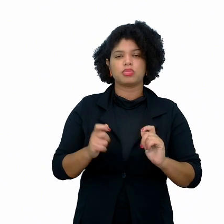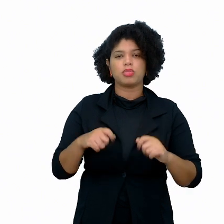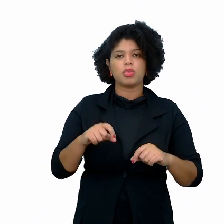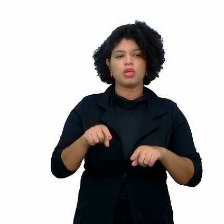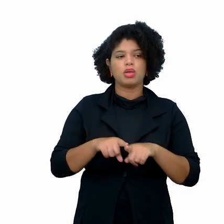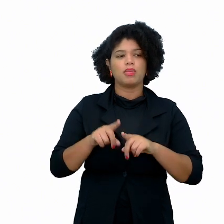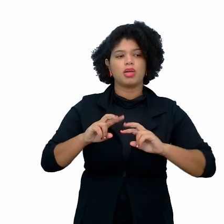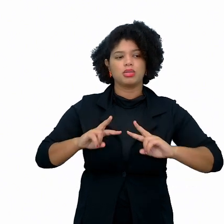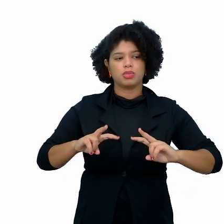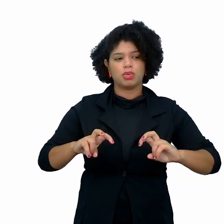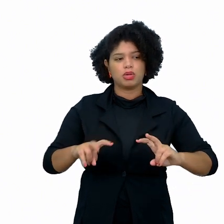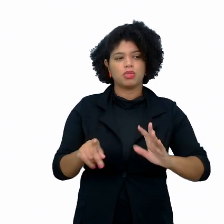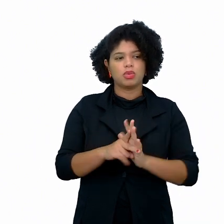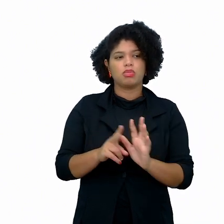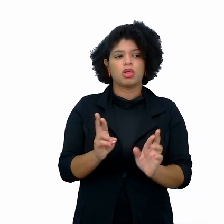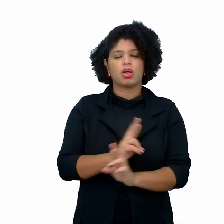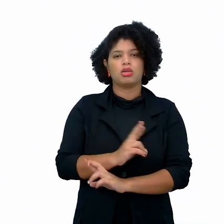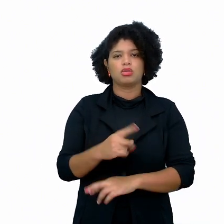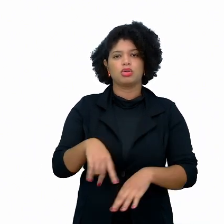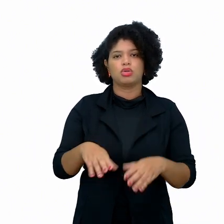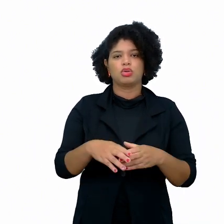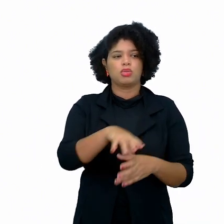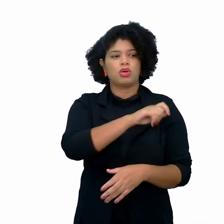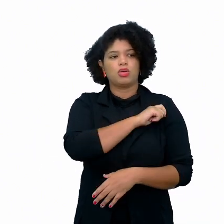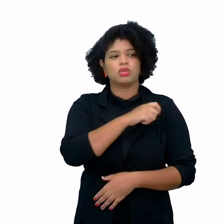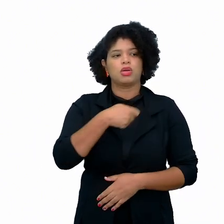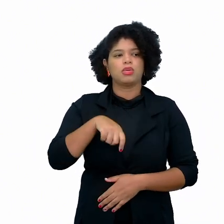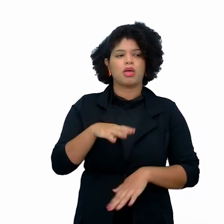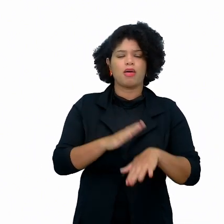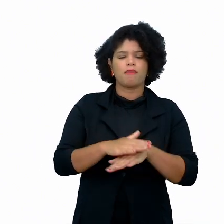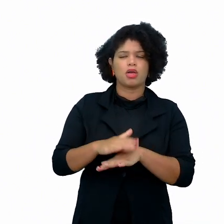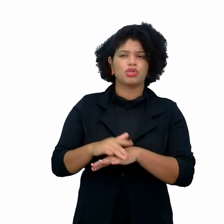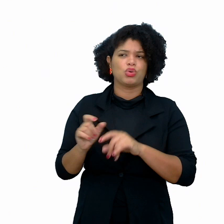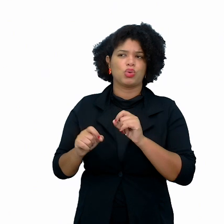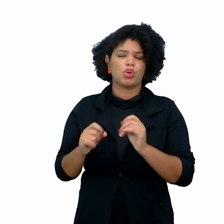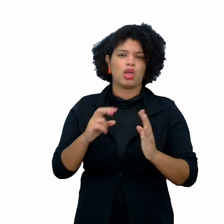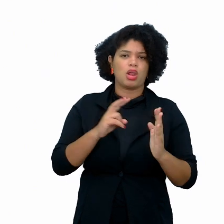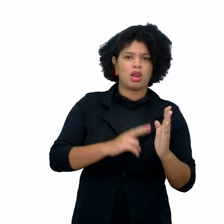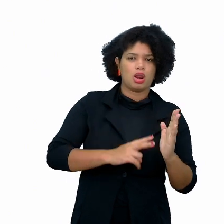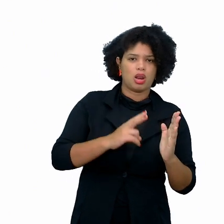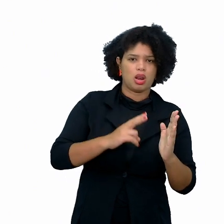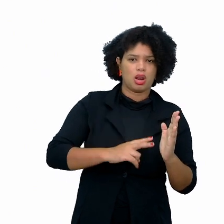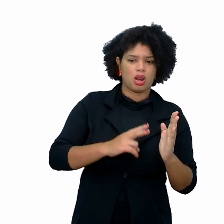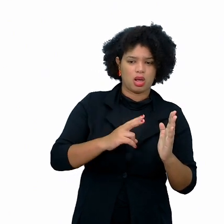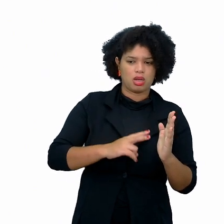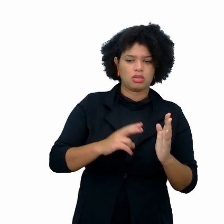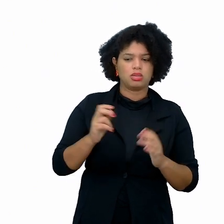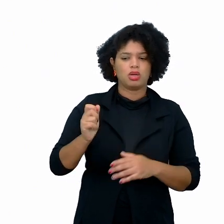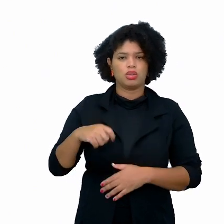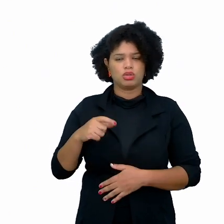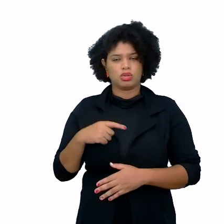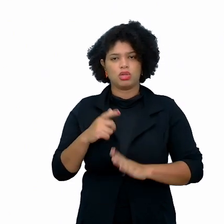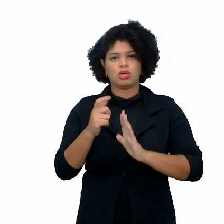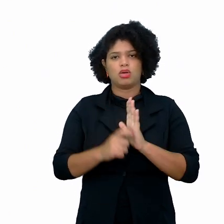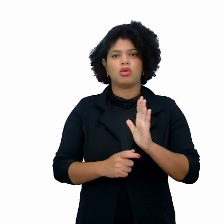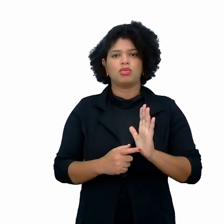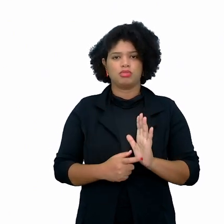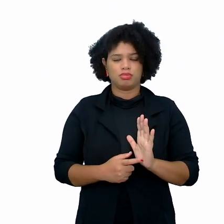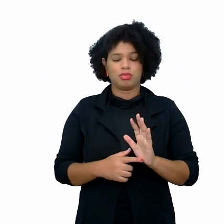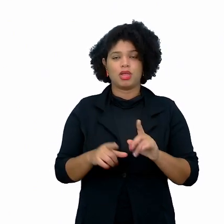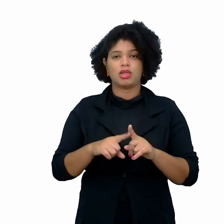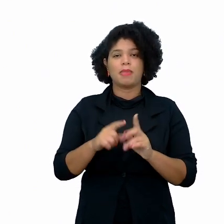explora a relação que os estudantes precisarão fazer entre ler a ficha,